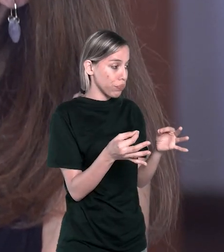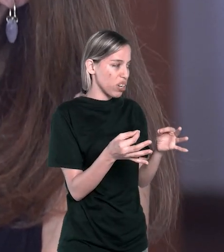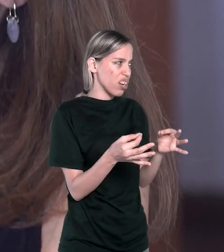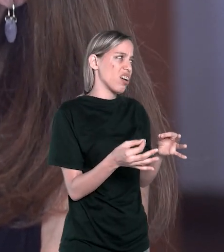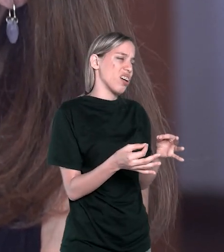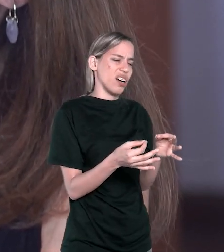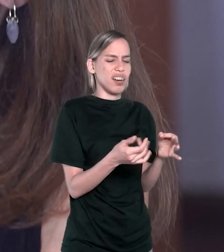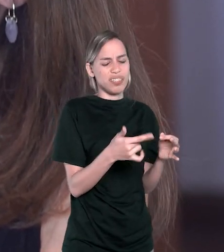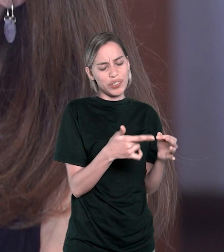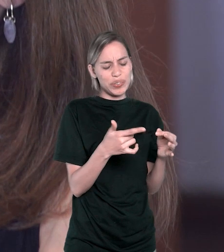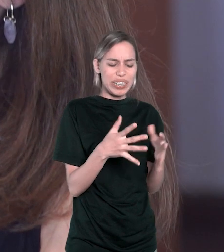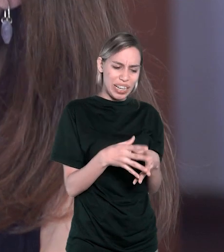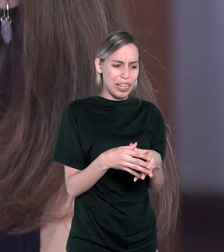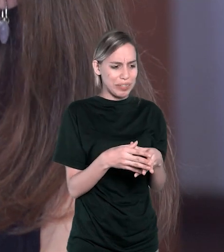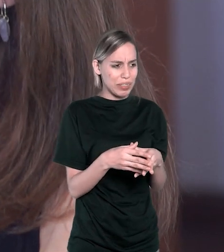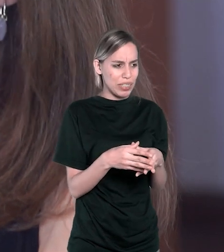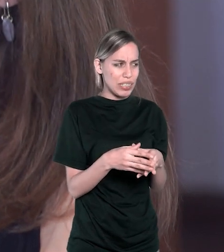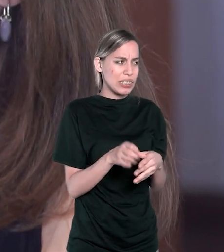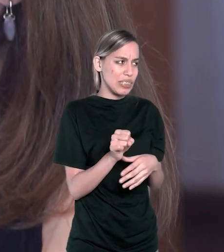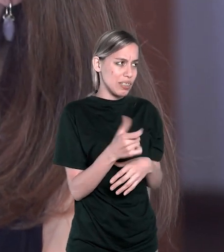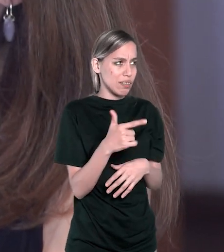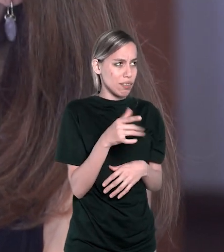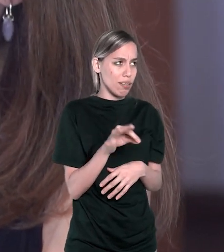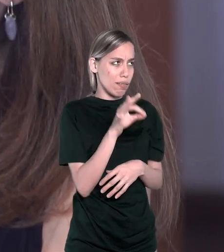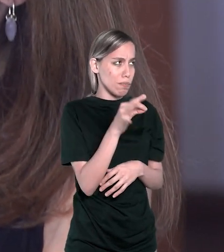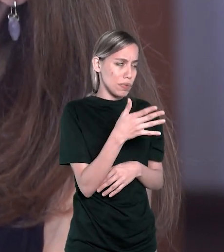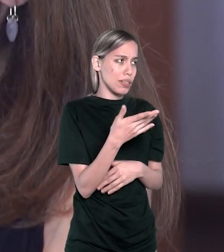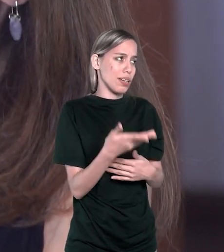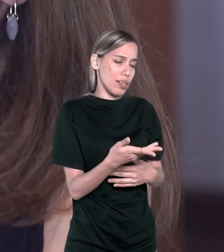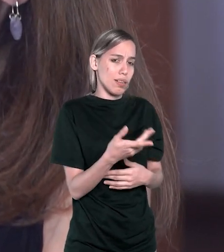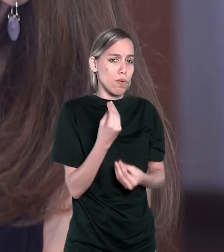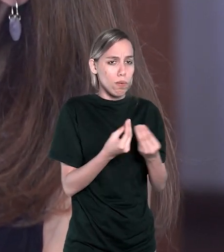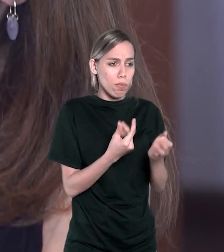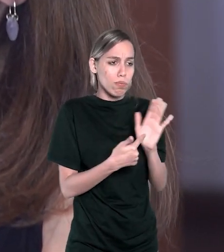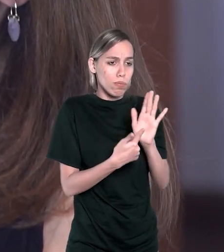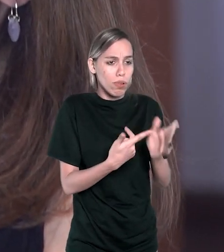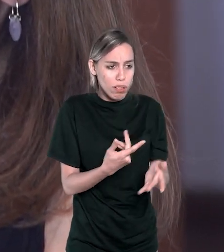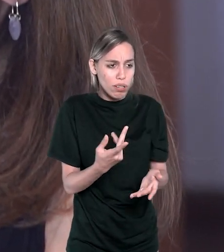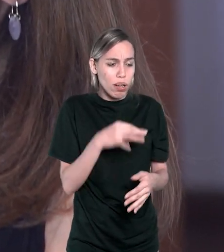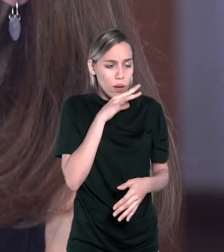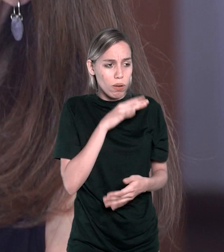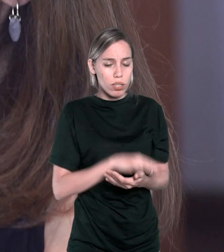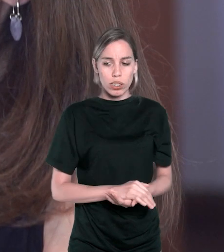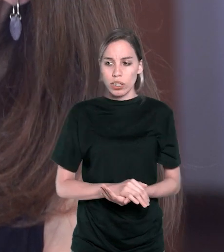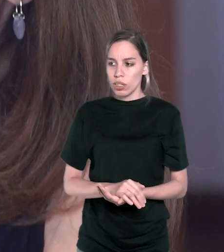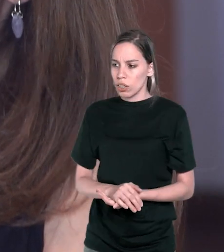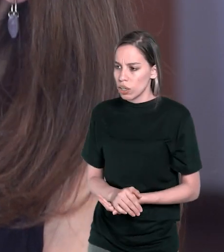Ele, sempre muito atarefado, nunca retorna minhas ligações. Desta vez, avisei a mocinha sobre meu